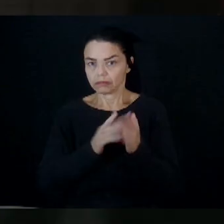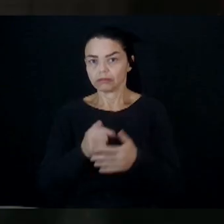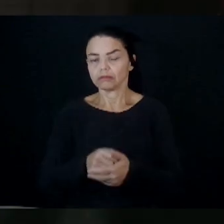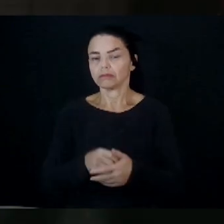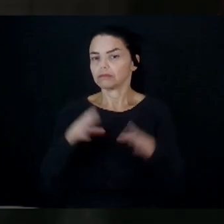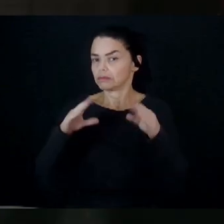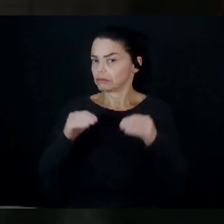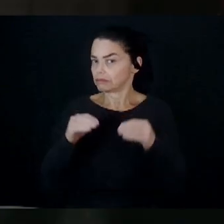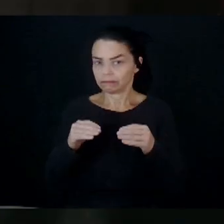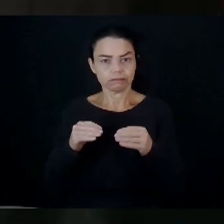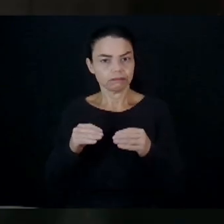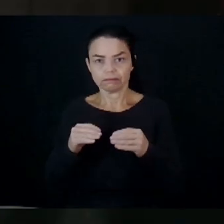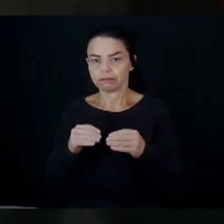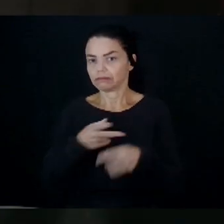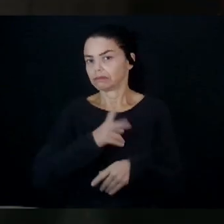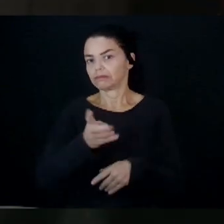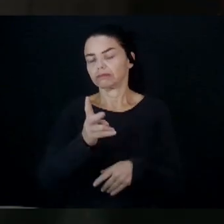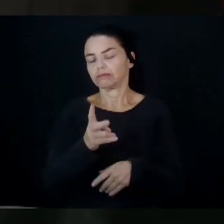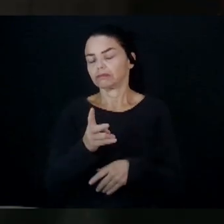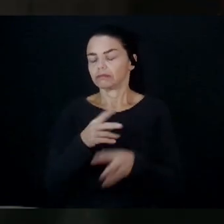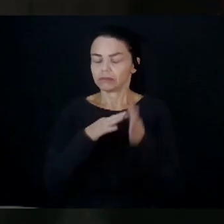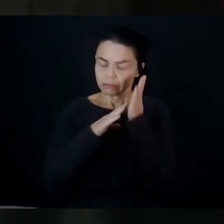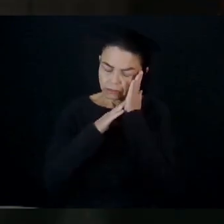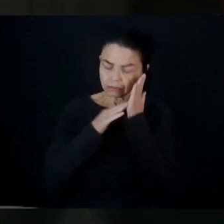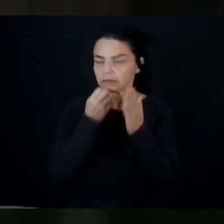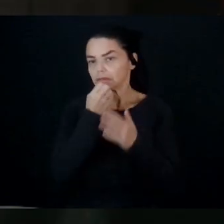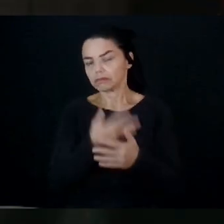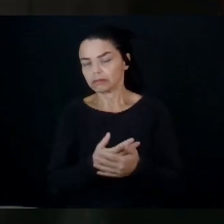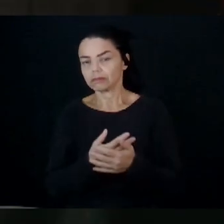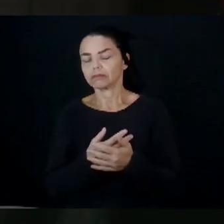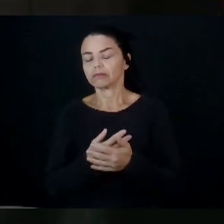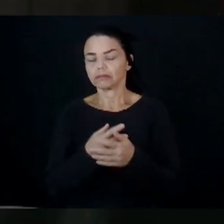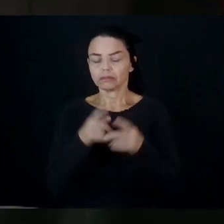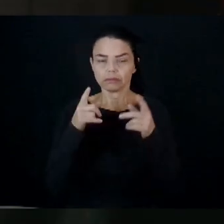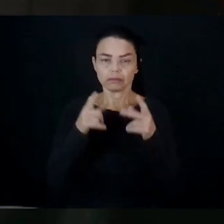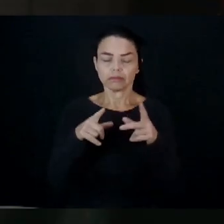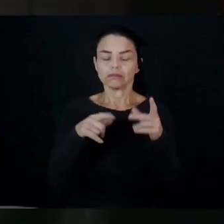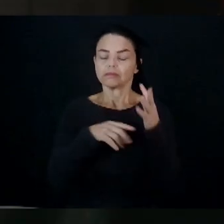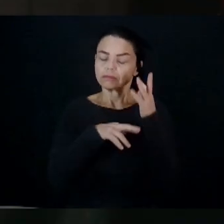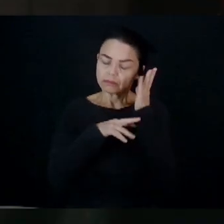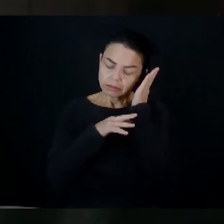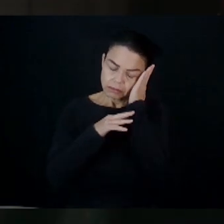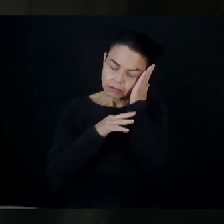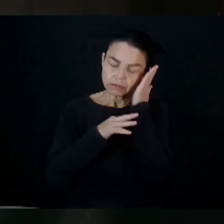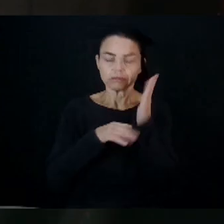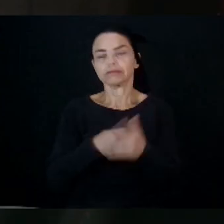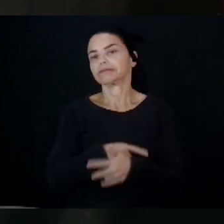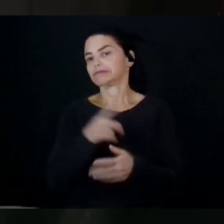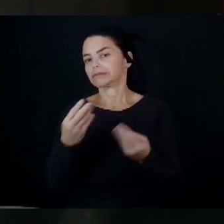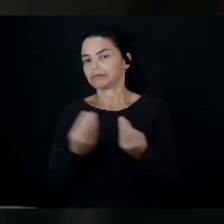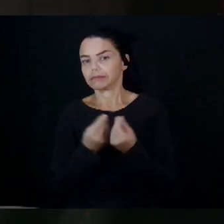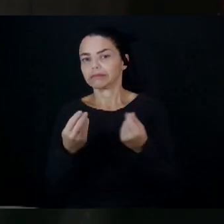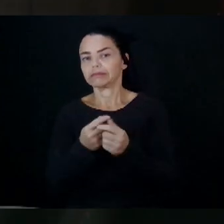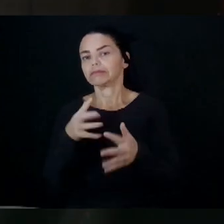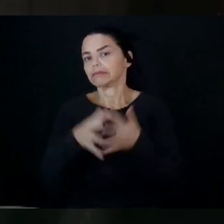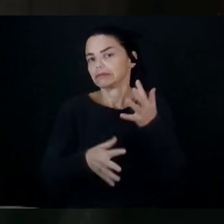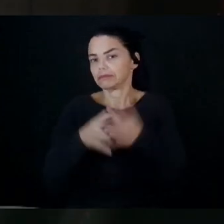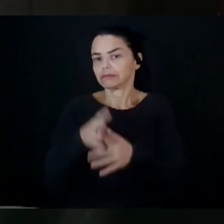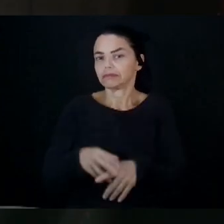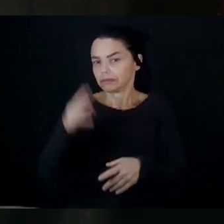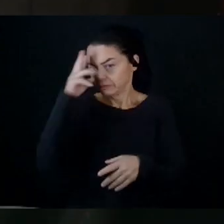são sempre bem dormidas, né? E o sono também não é sempre de qualidade. Isso vai refletir na nossa memória.